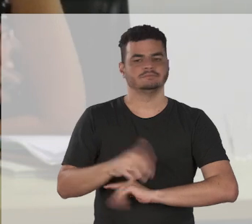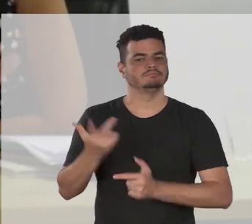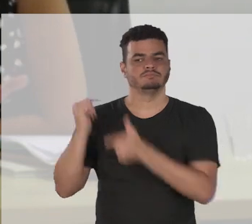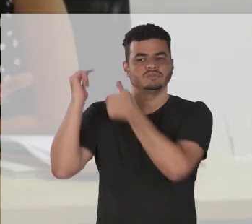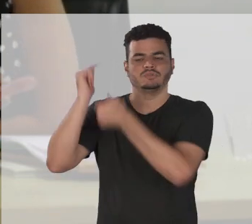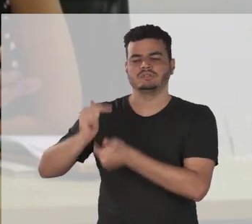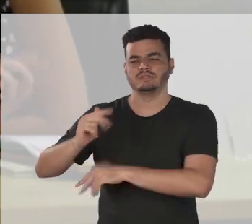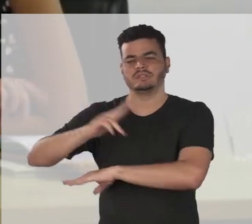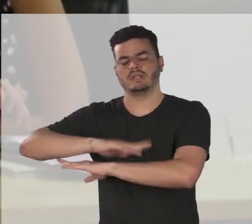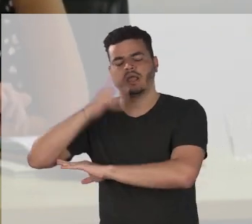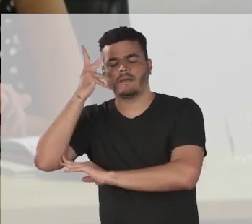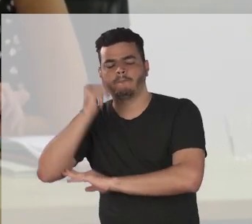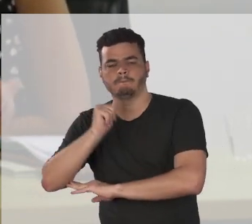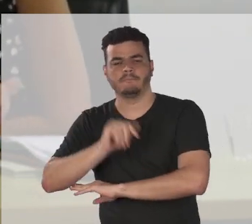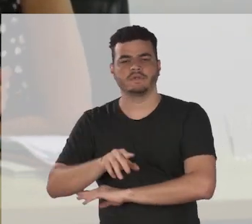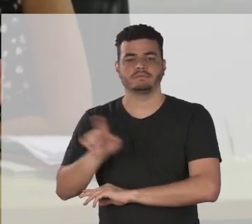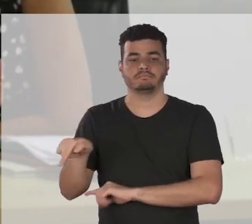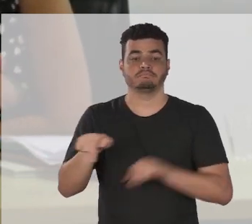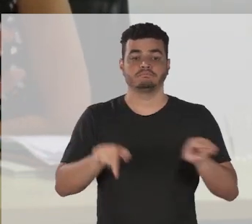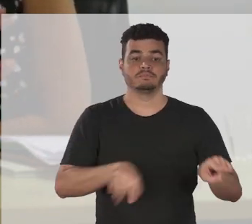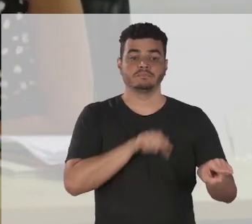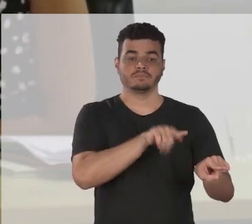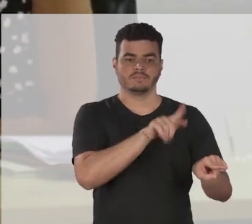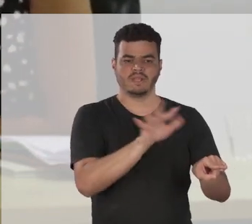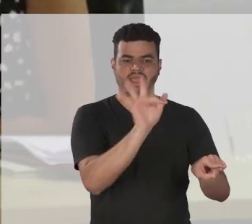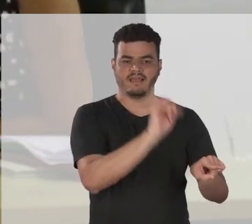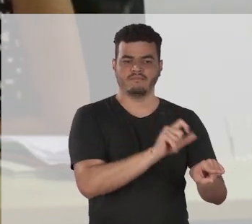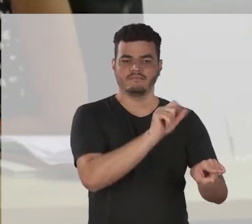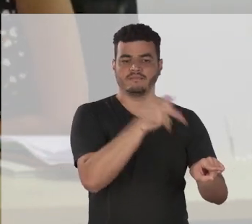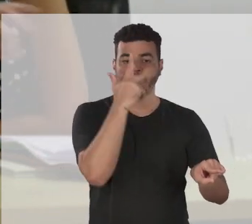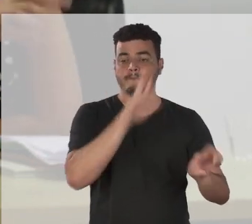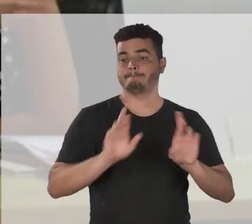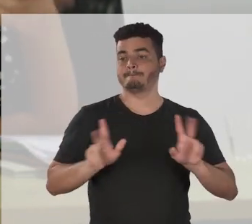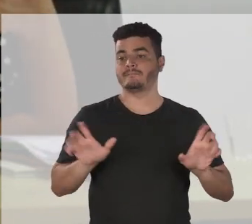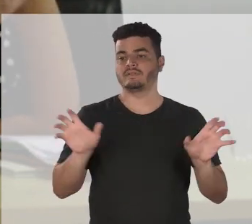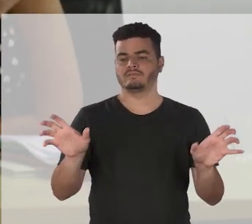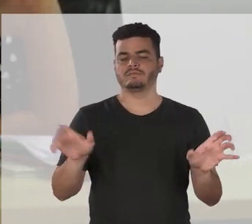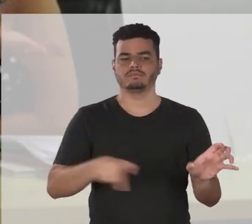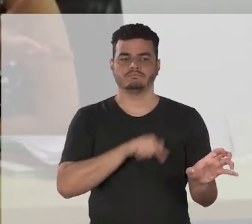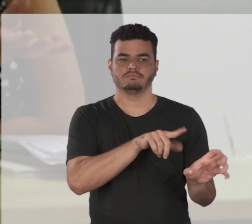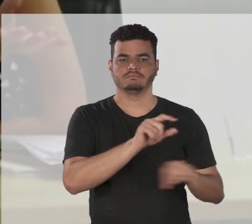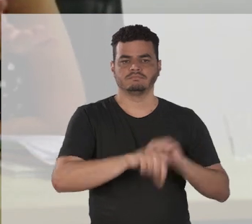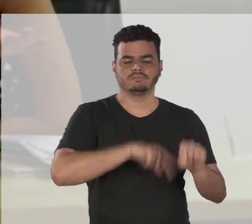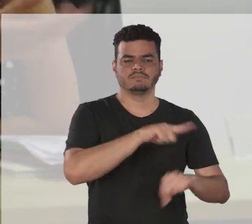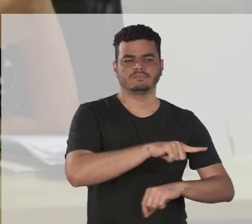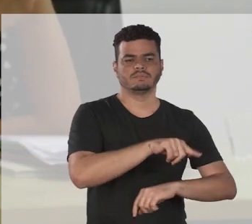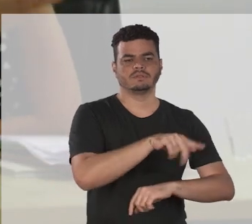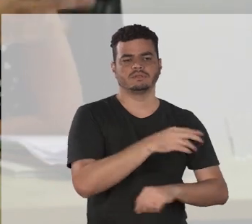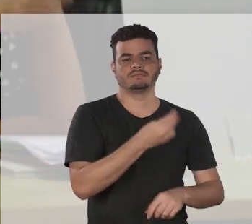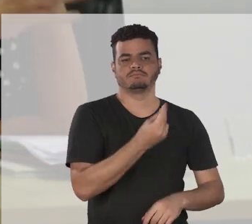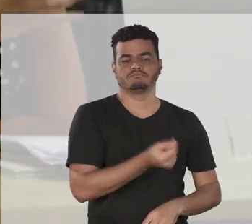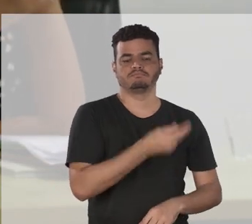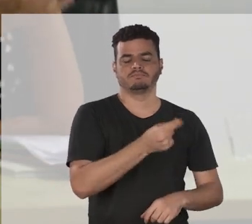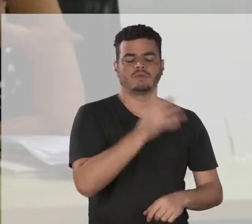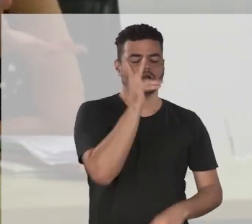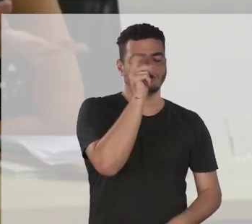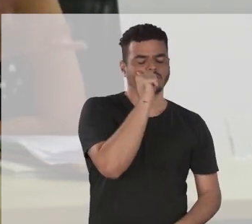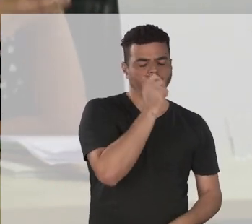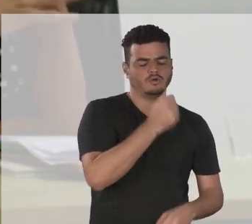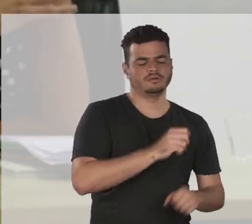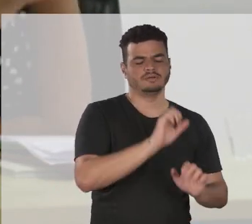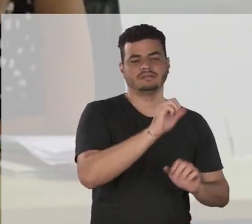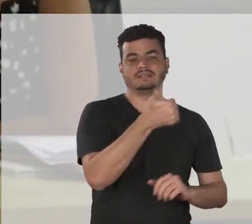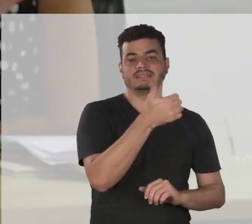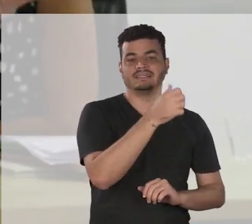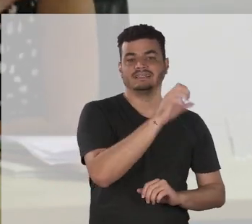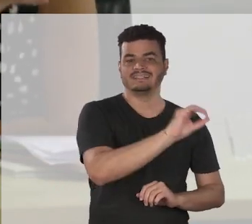Bela Adormecida, mas que o final é diferente. Ela dorme muitos anos,